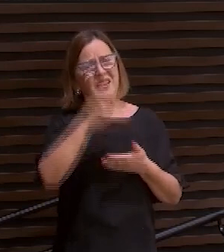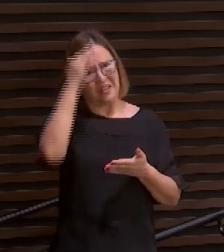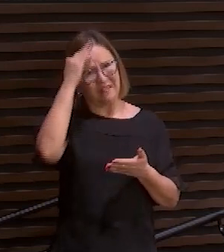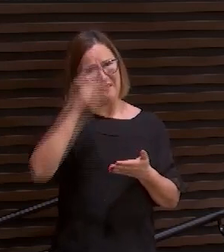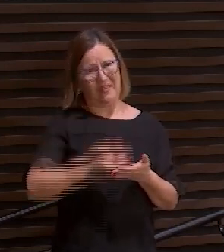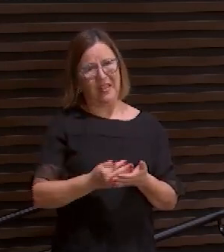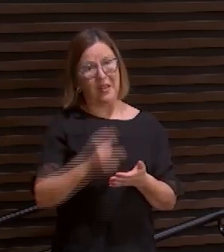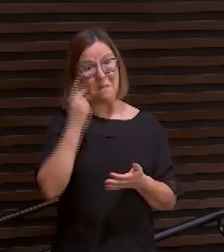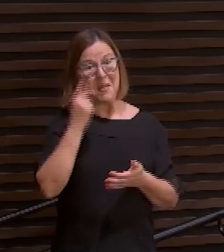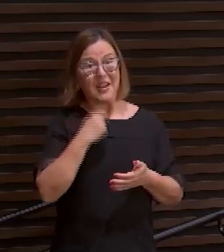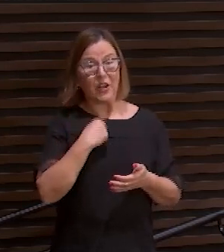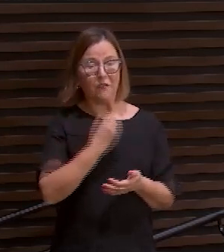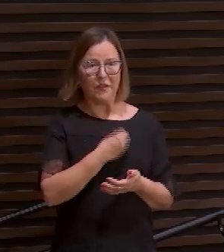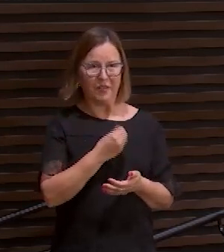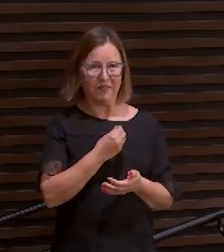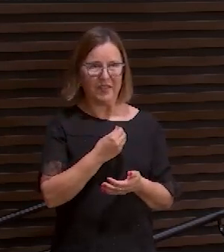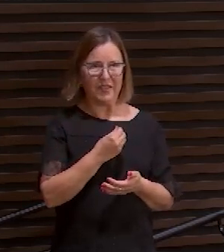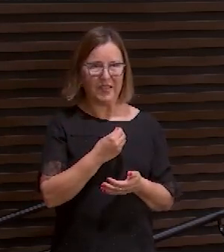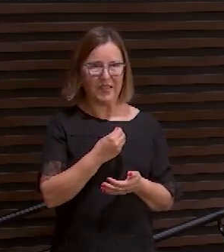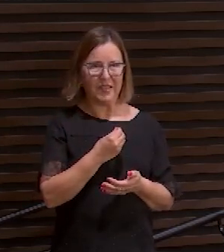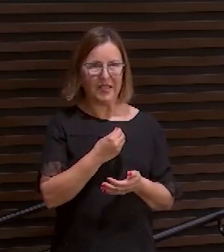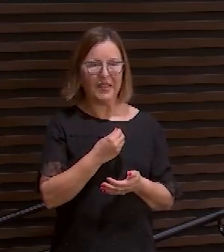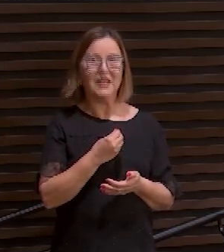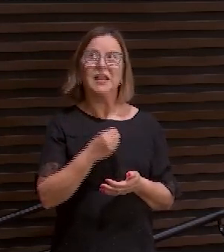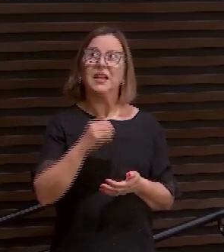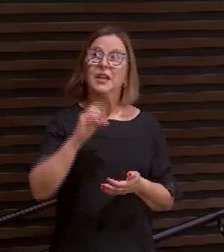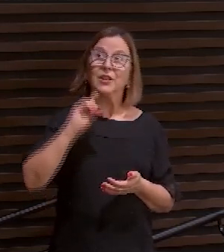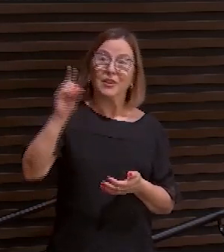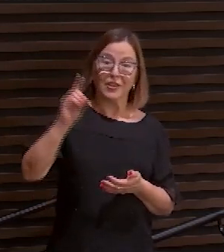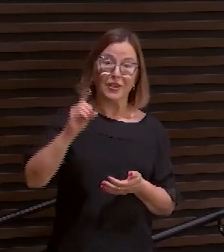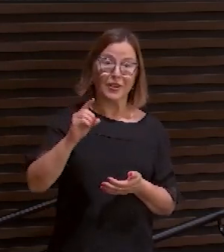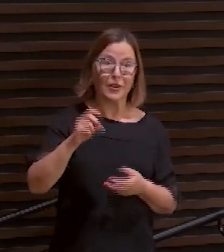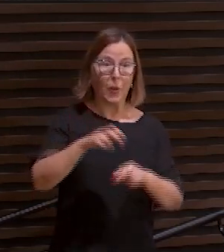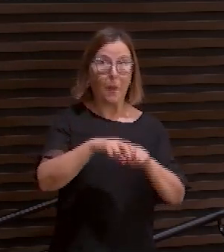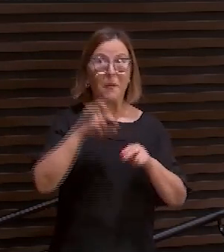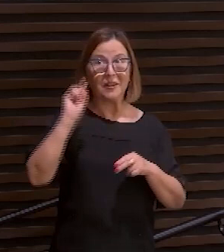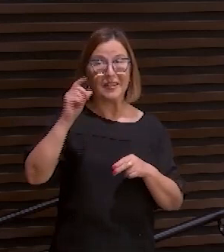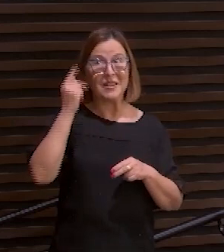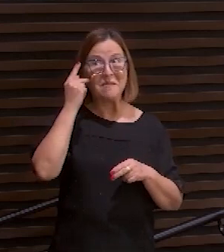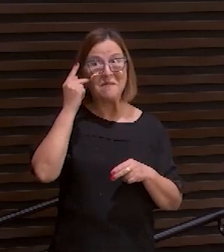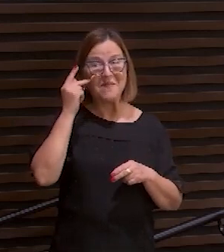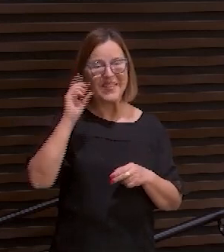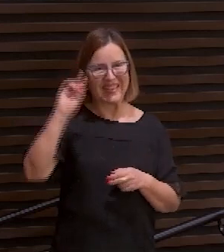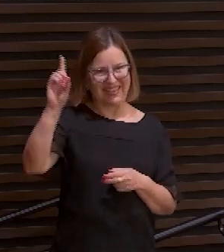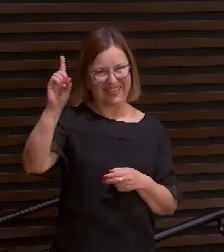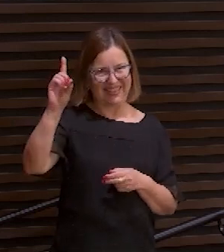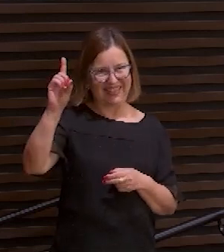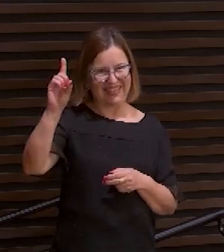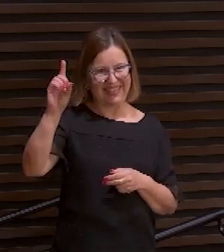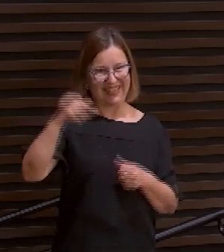que eu viva de ti, por ti e para ti. Isso muda tudo.